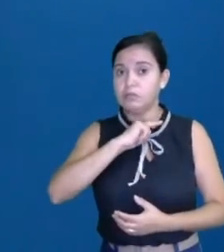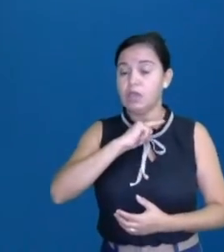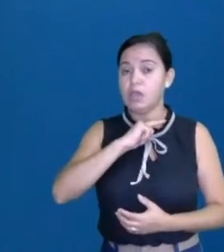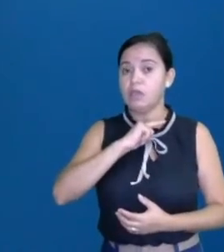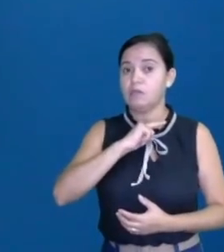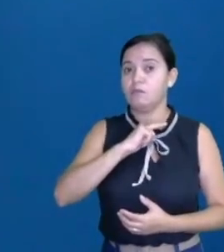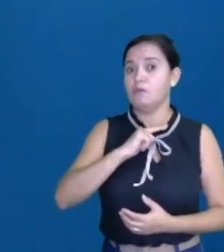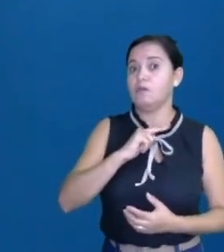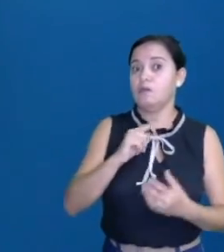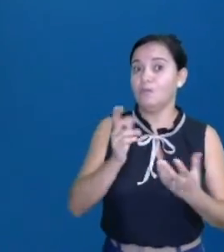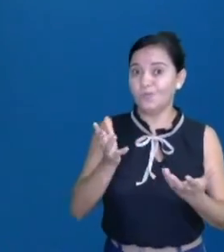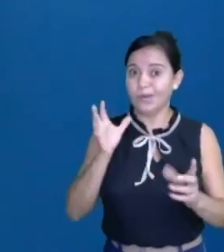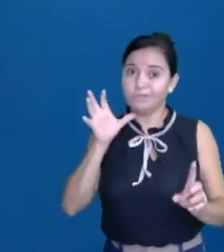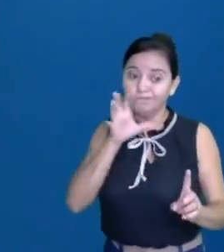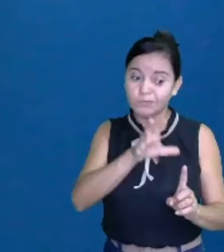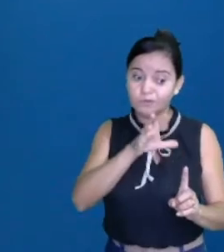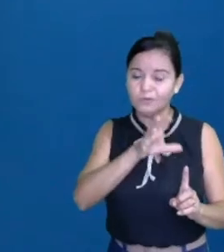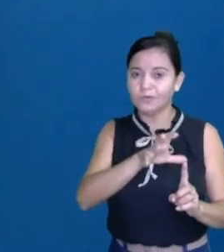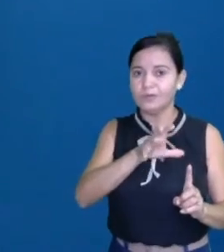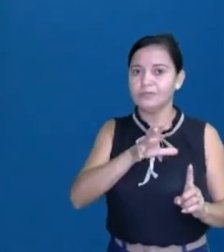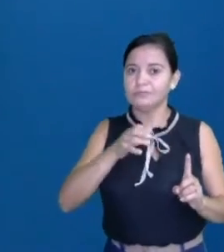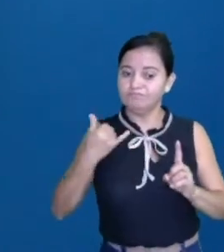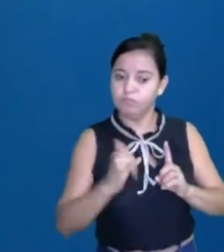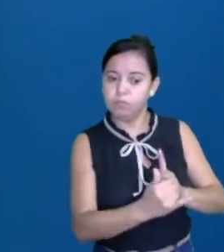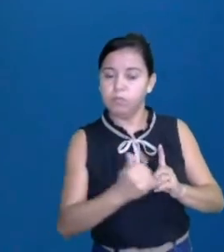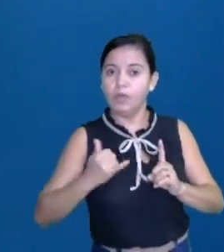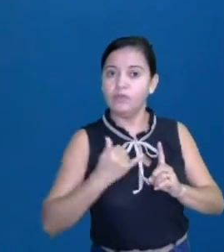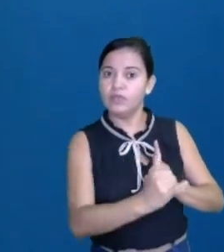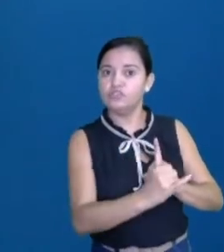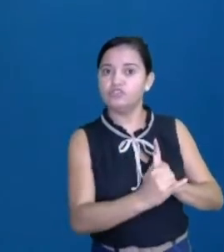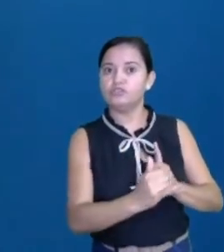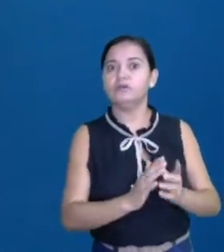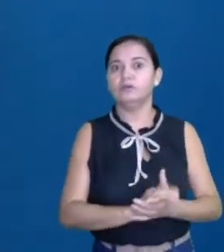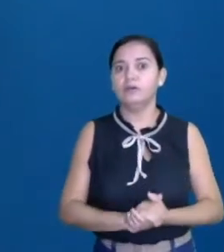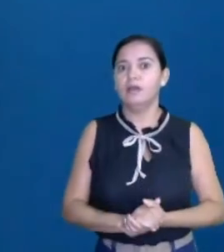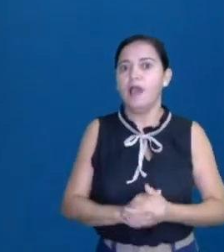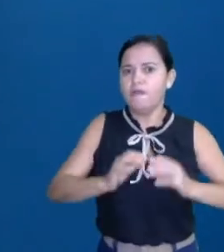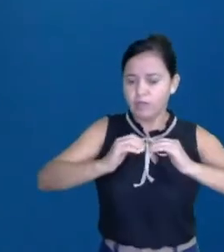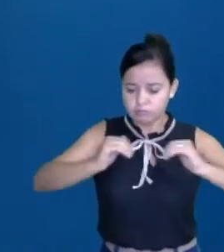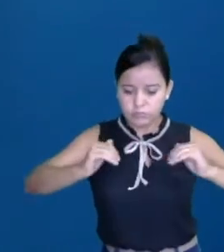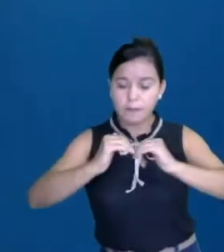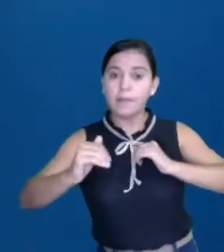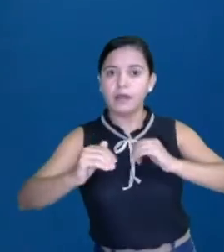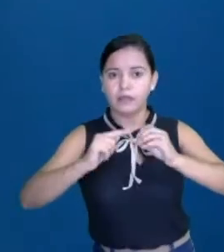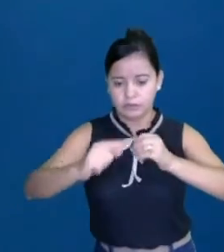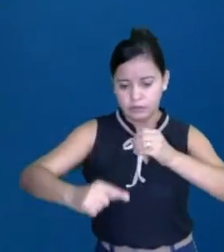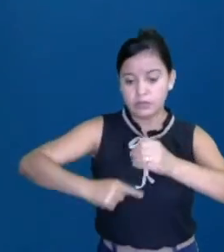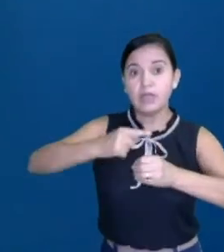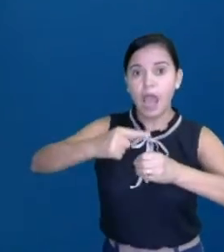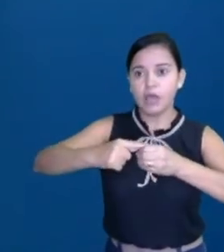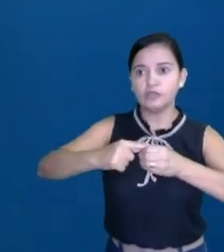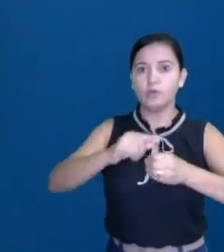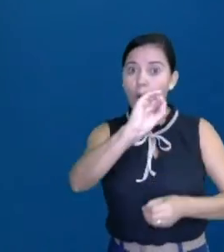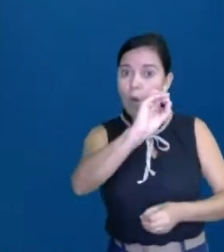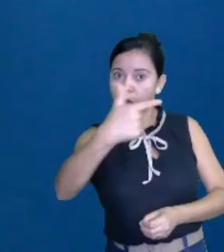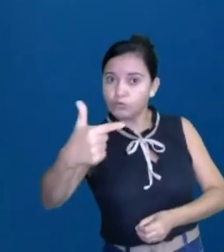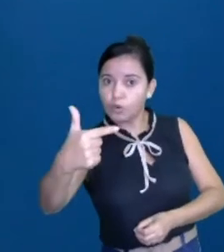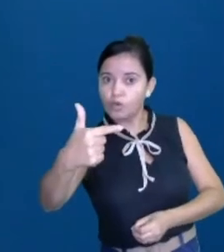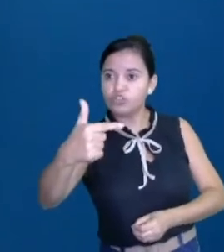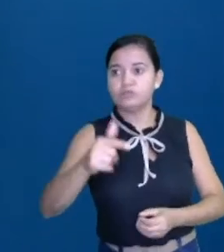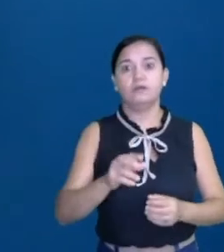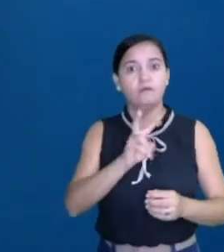processo isso é um processo natural, viu, gente? Aí ela vai justamente se separar em átomos de oxigênio. Esse átomo de oxigênio vai se